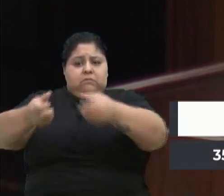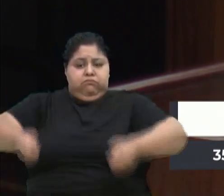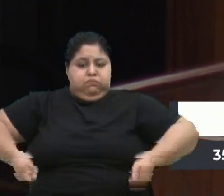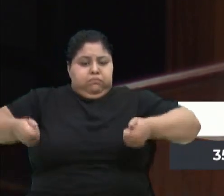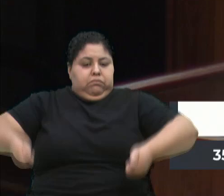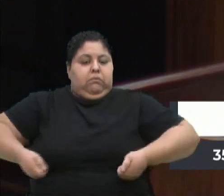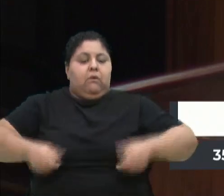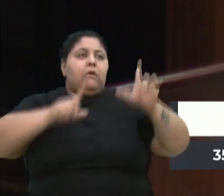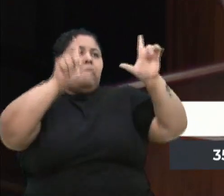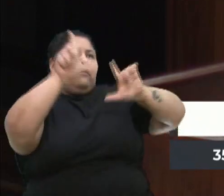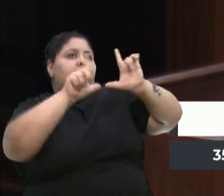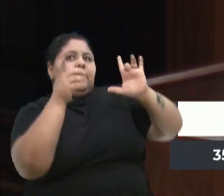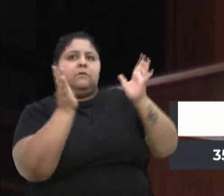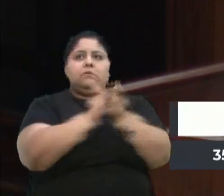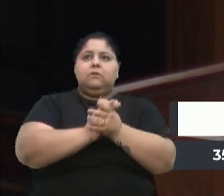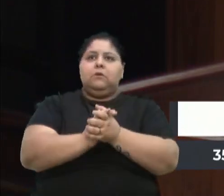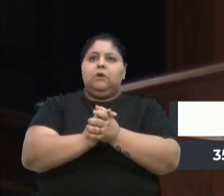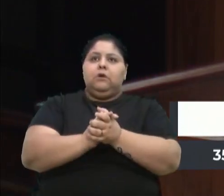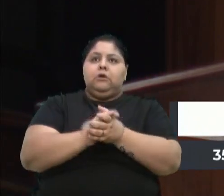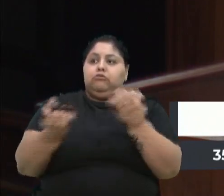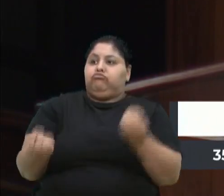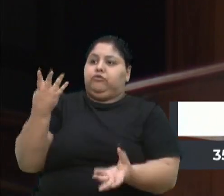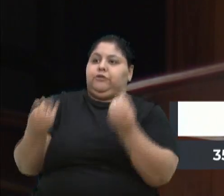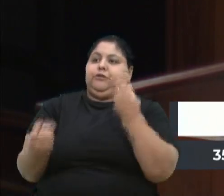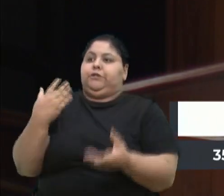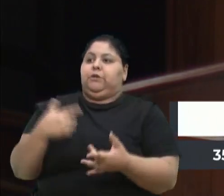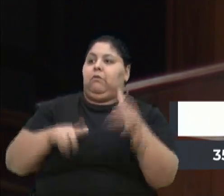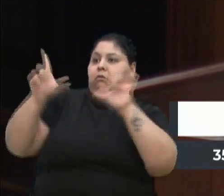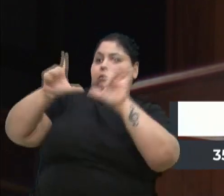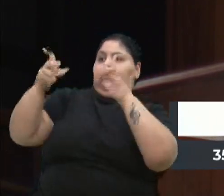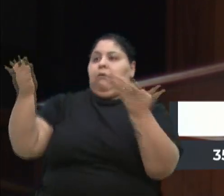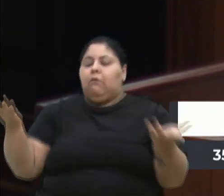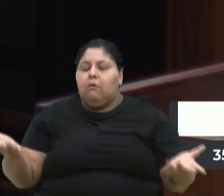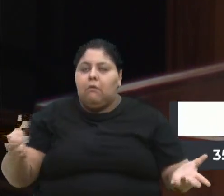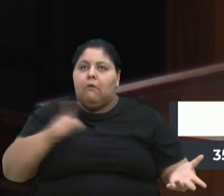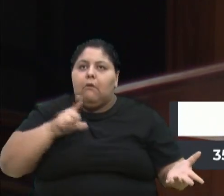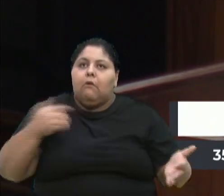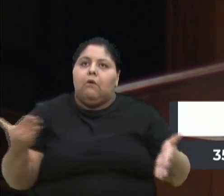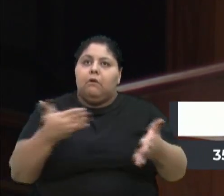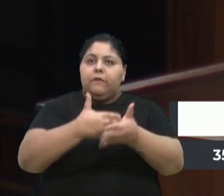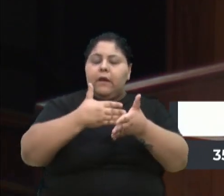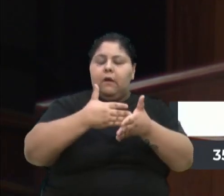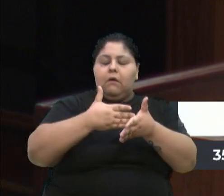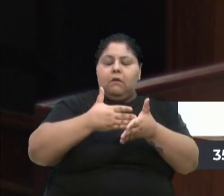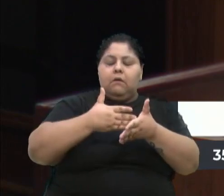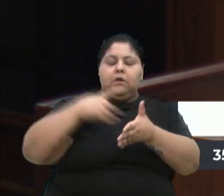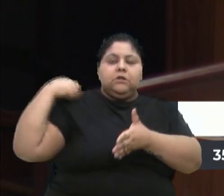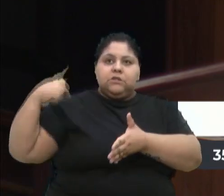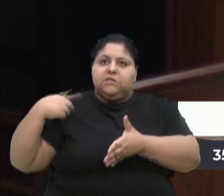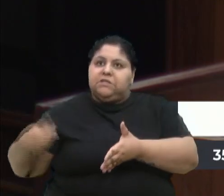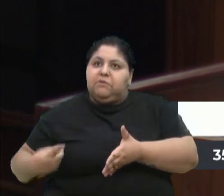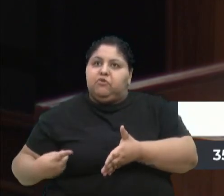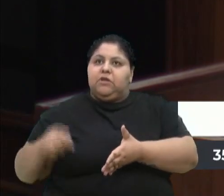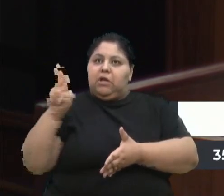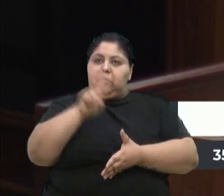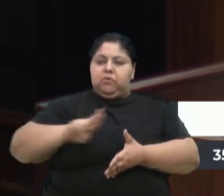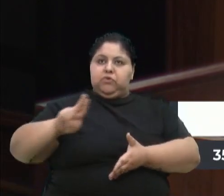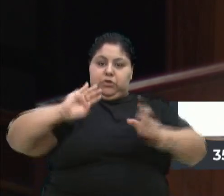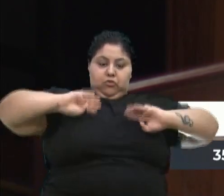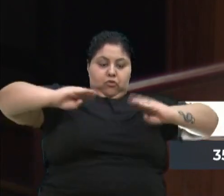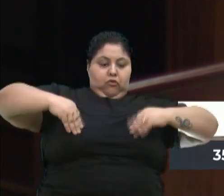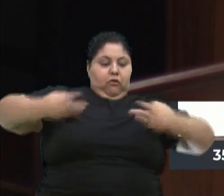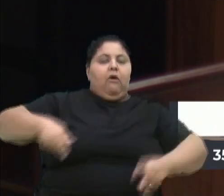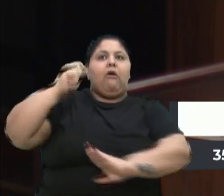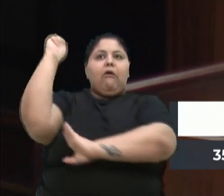foto. Está lá no incêndio, está tirando foto. Tinha até deputado de bombacha lá no meio da enchente, para tirar foto, para aparecer no